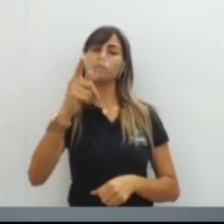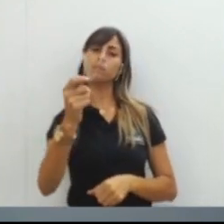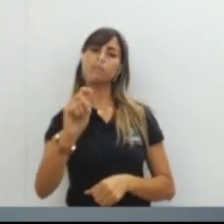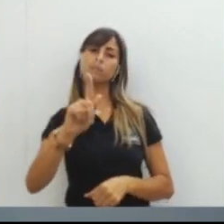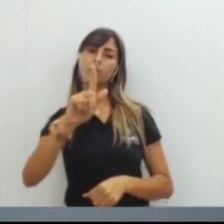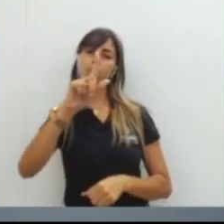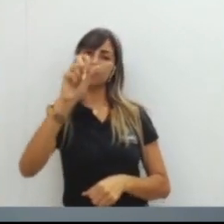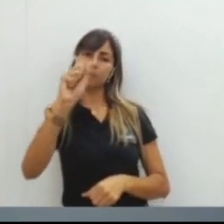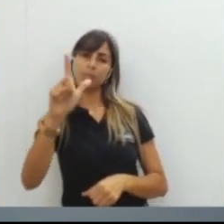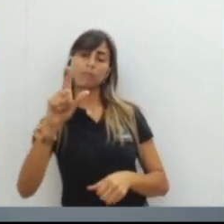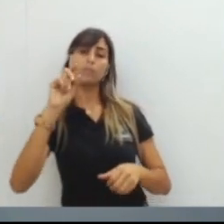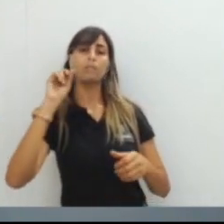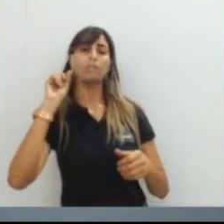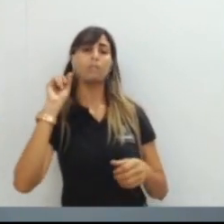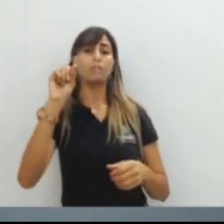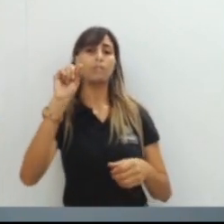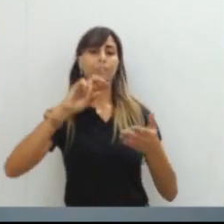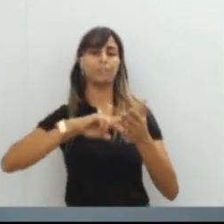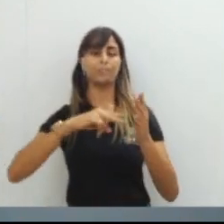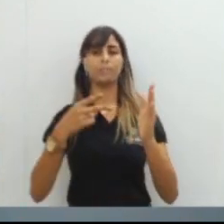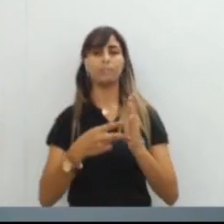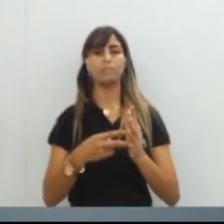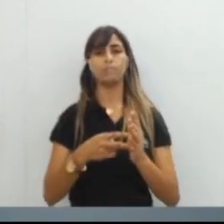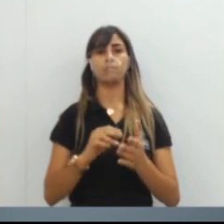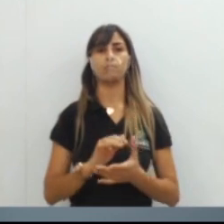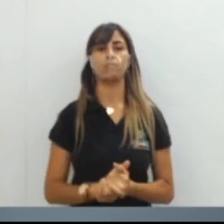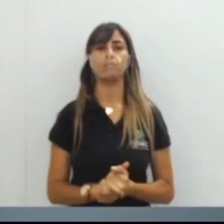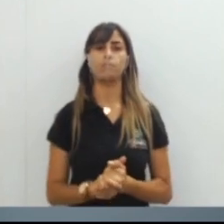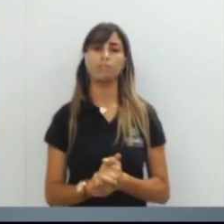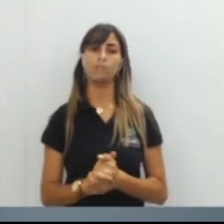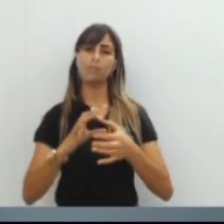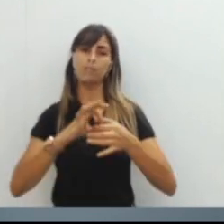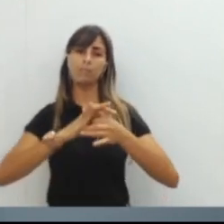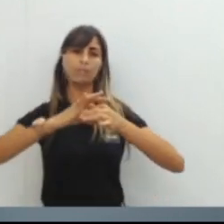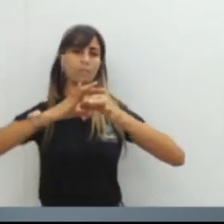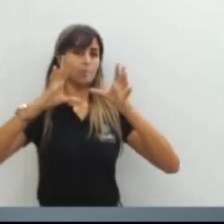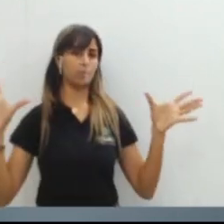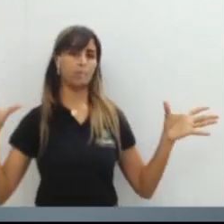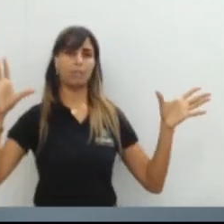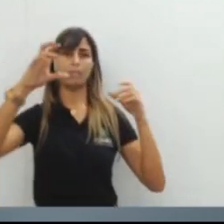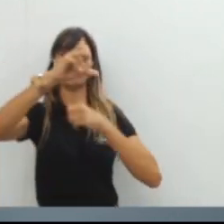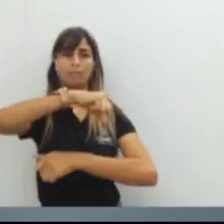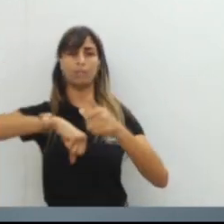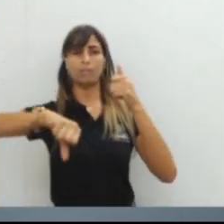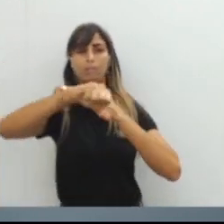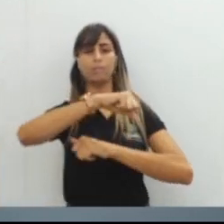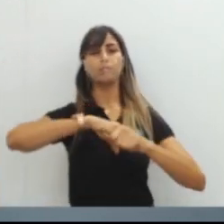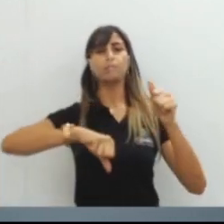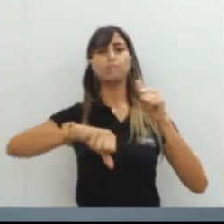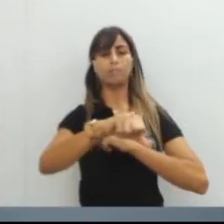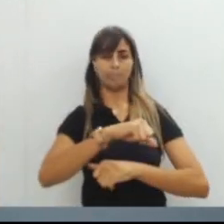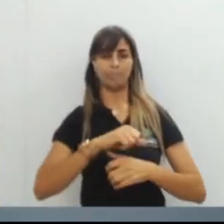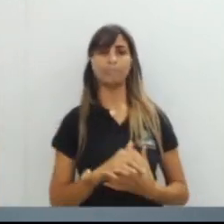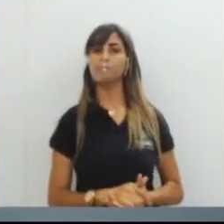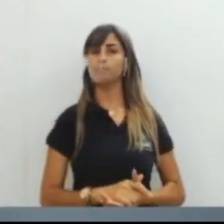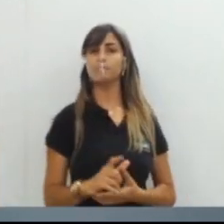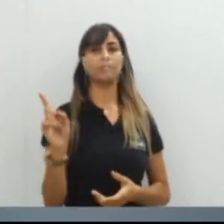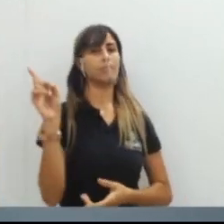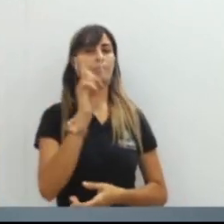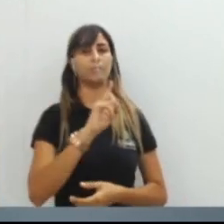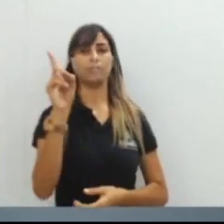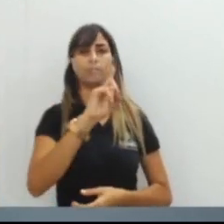Olha, manutenção dos ecossistemas livres de alterações. Não